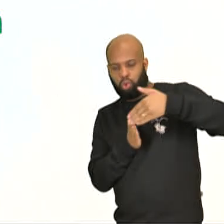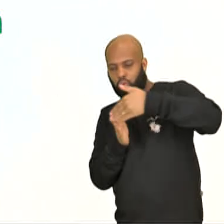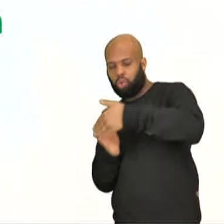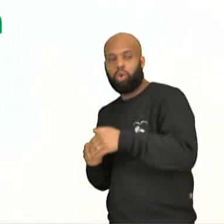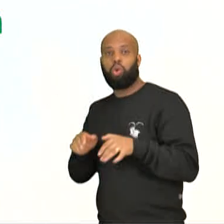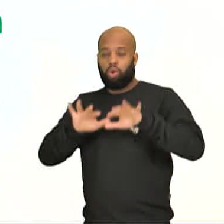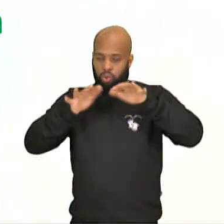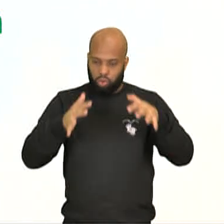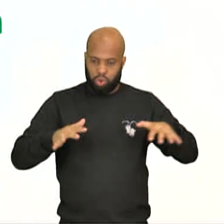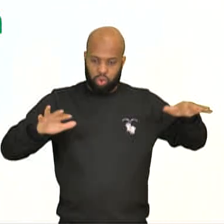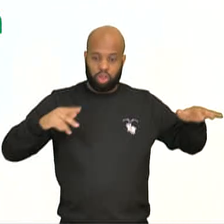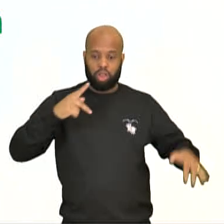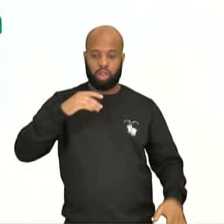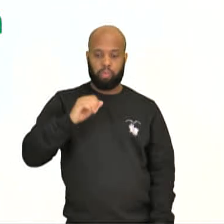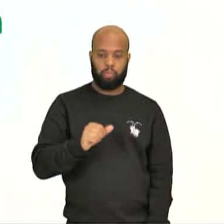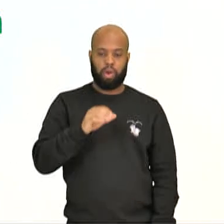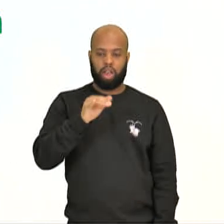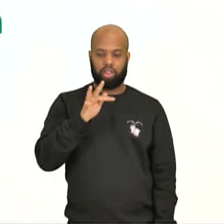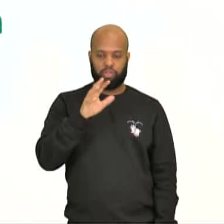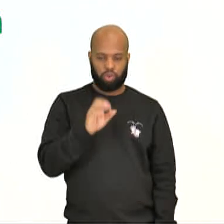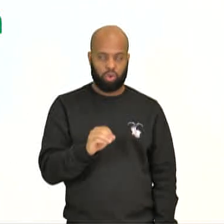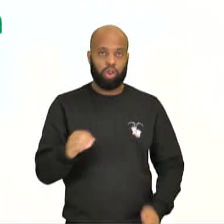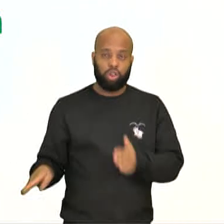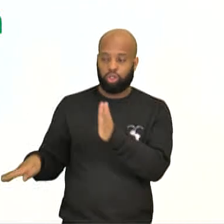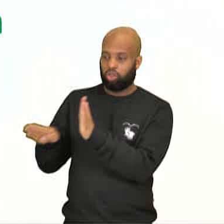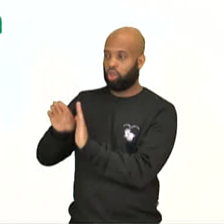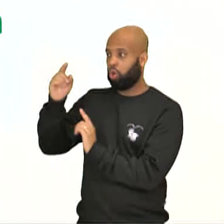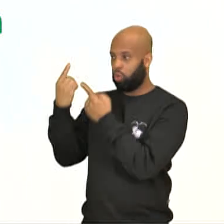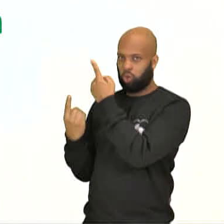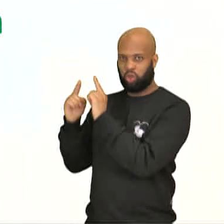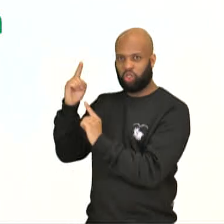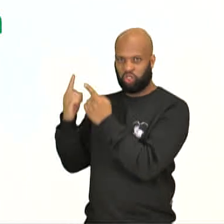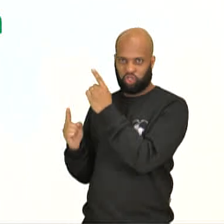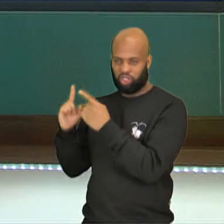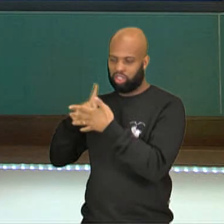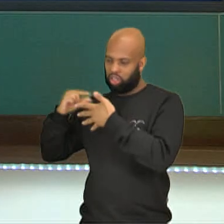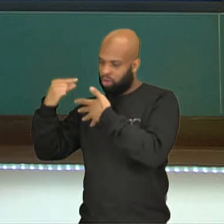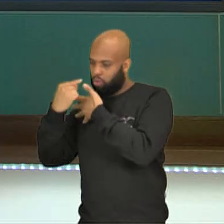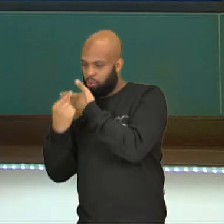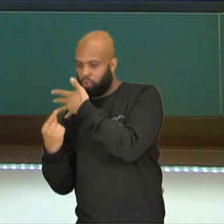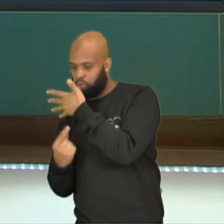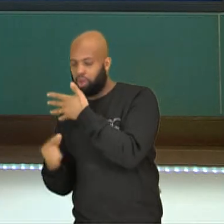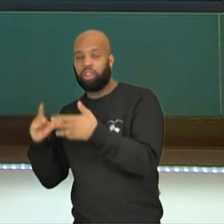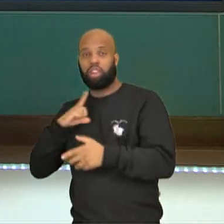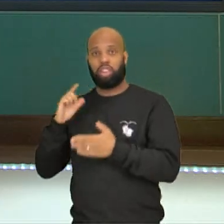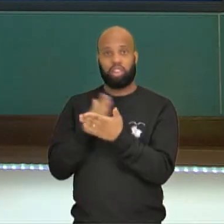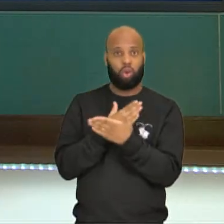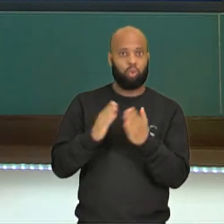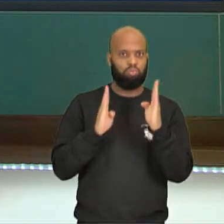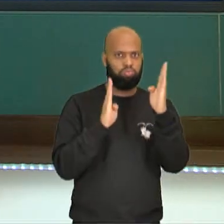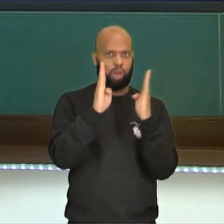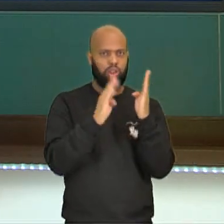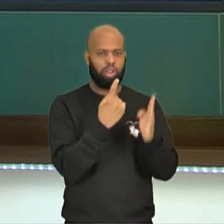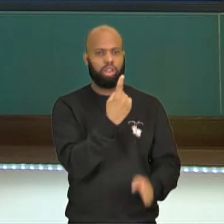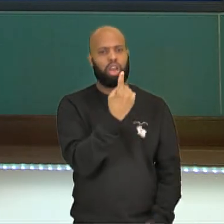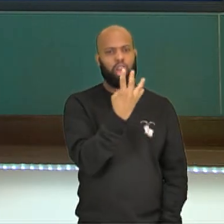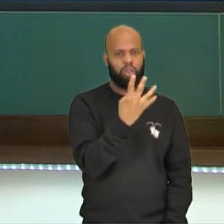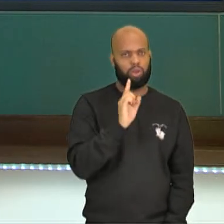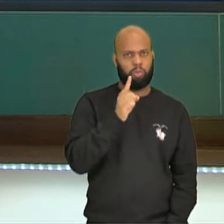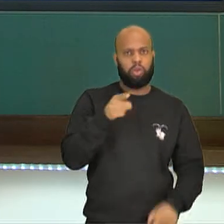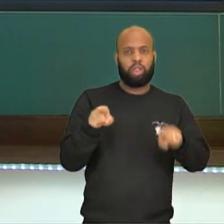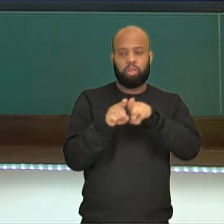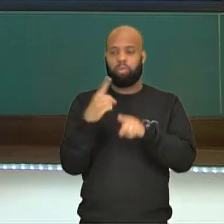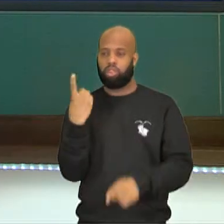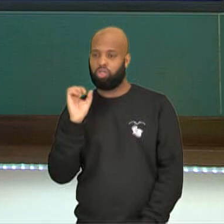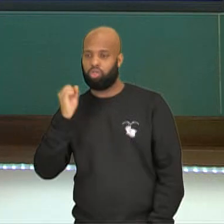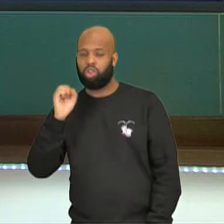Oceano Pacífico, e chegaram à costa chilena em 14.000, tem datações de 15, 18 e estudos que tentam